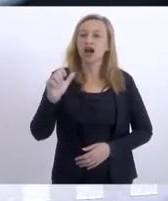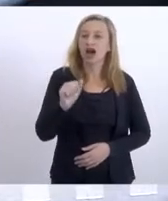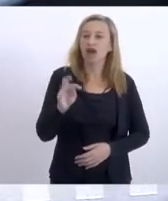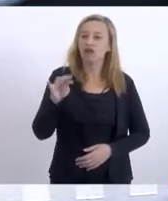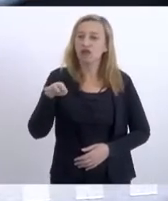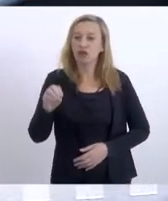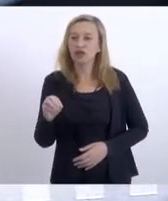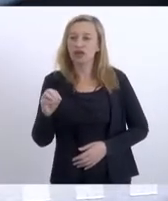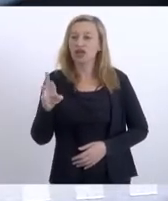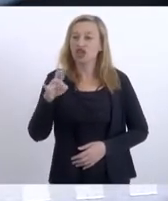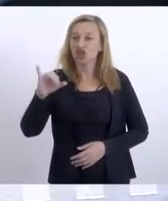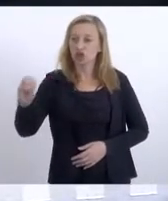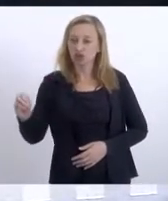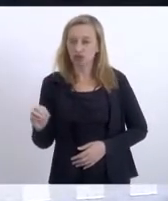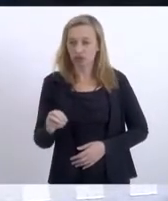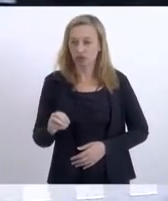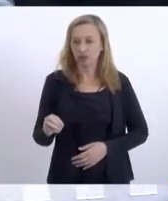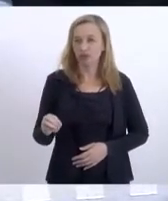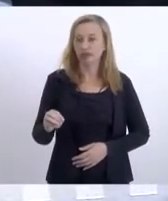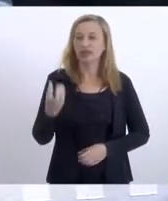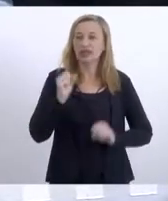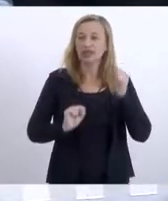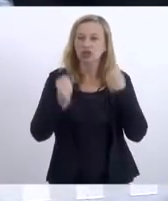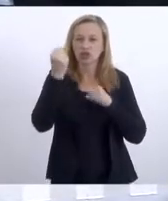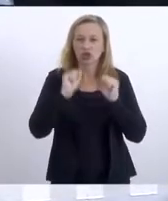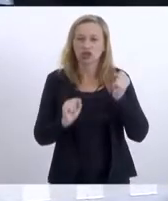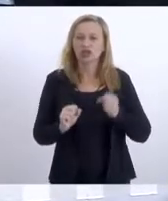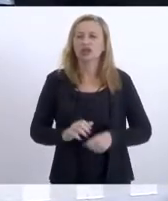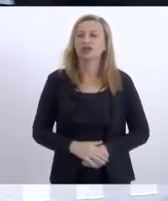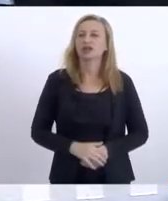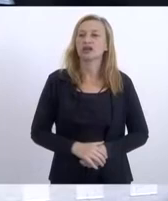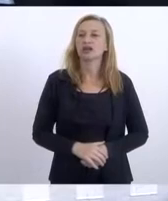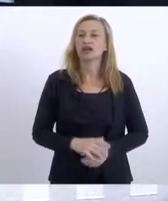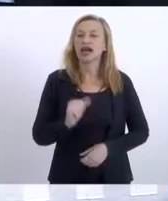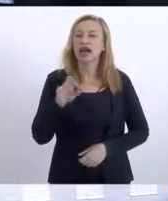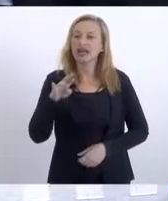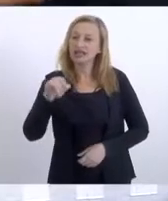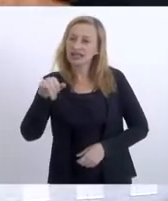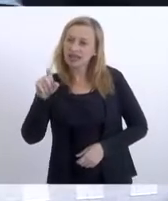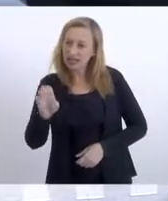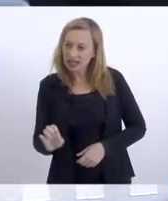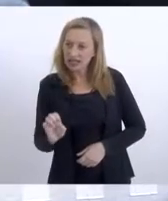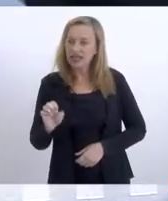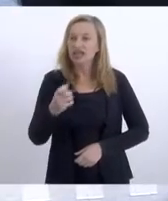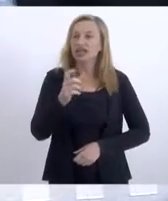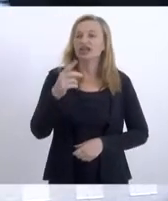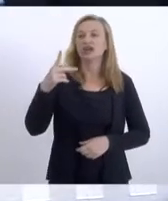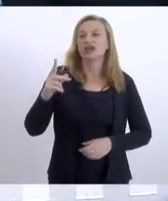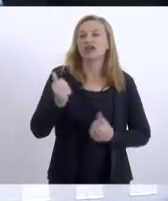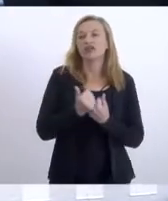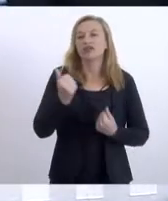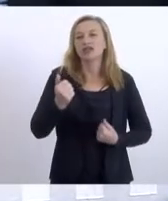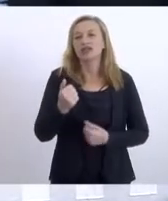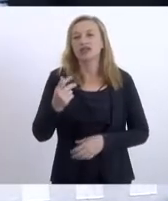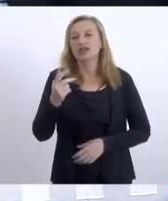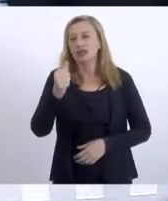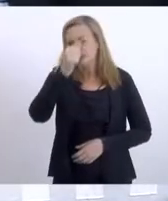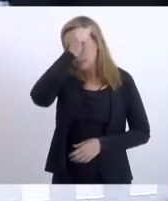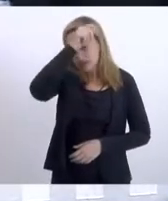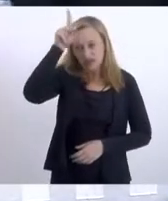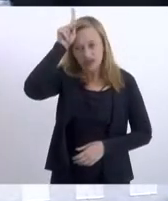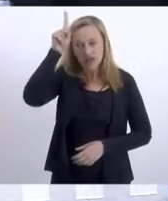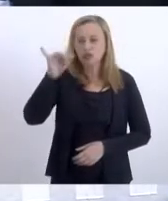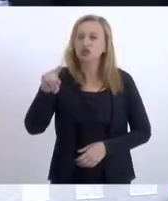Frigoríficos, representando a Associação Rio Indústria. Estão conosco Araceli Rezende, vice-prefeito de Laje Muriaé, Liédio, presidente do